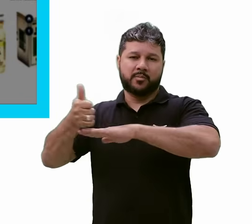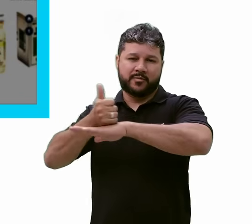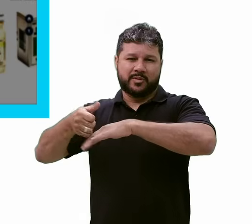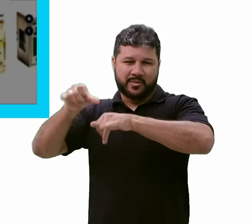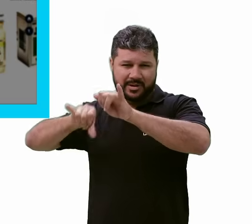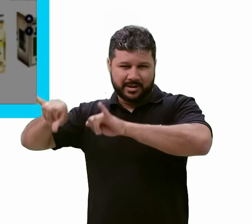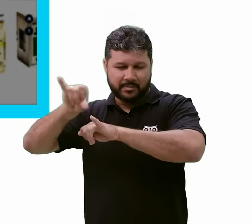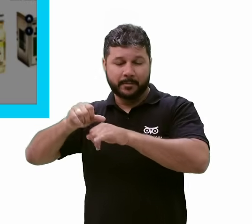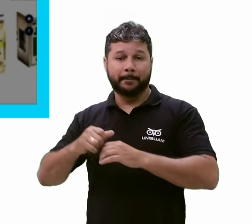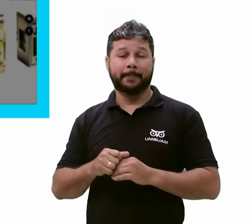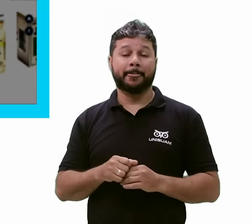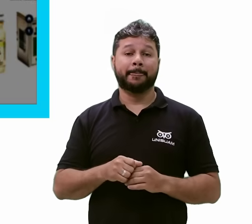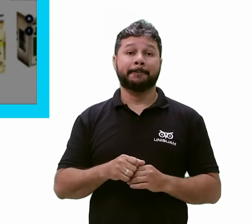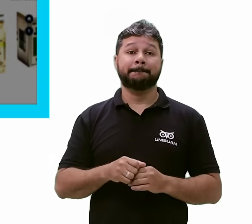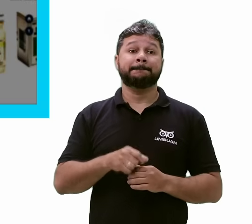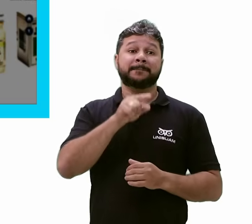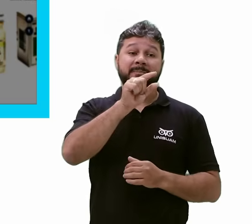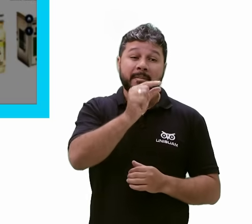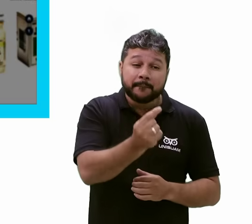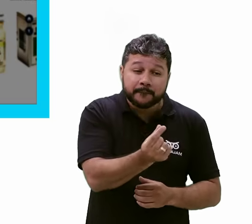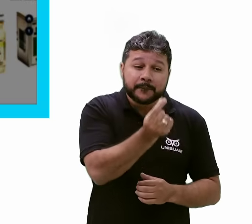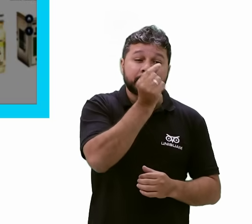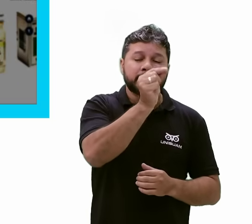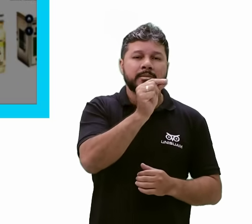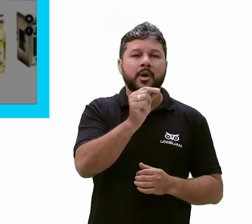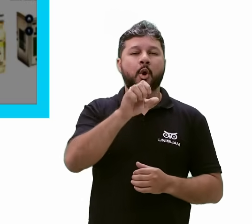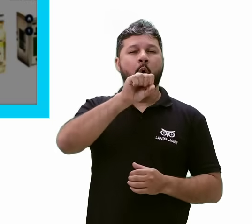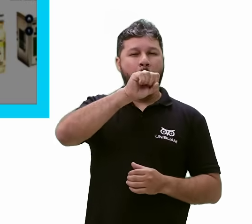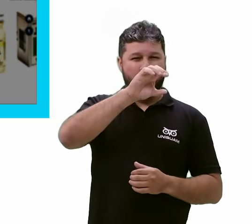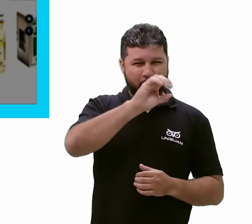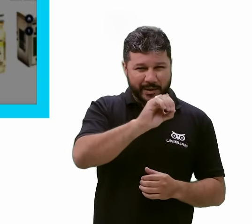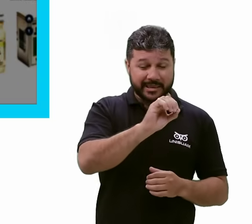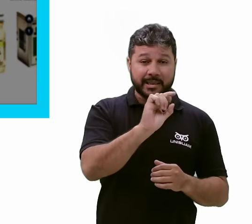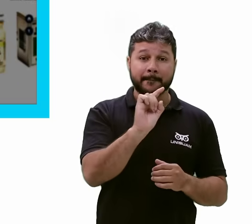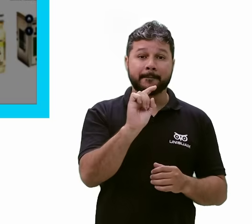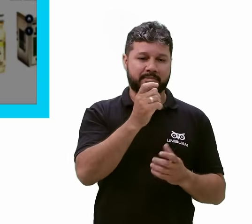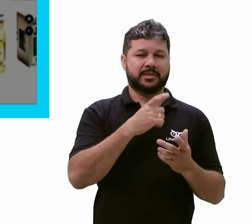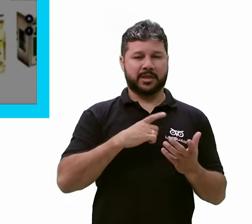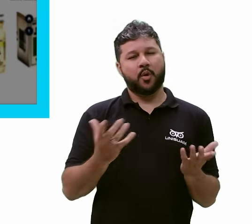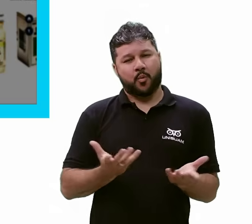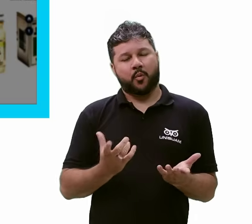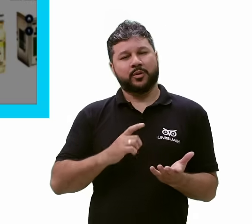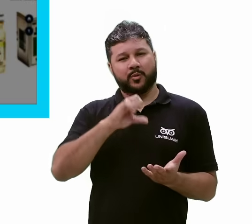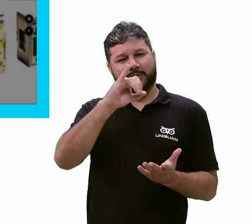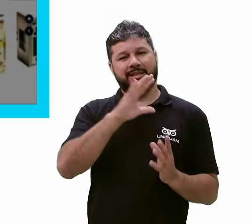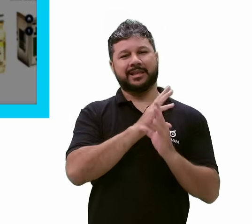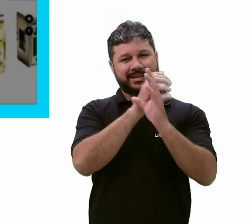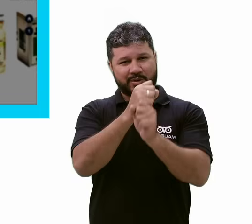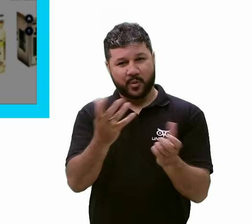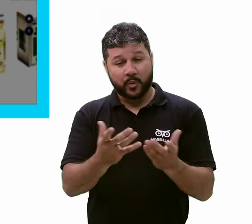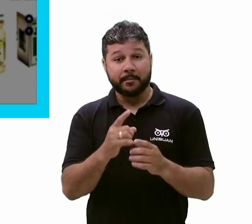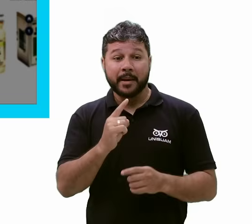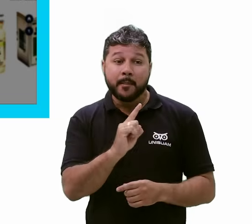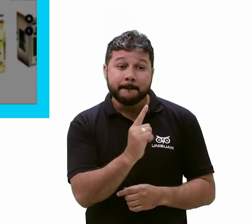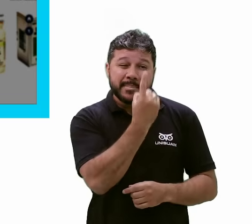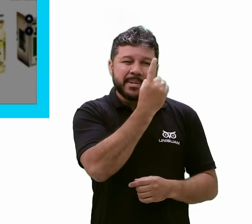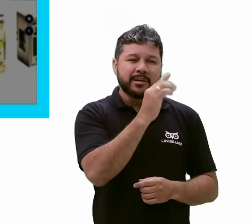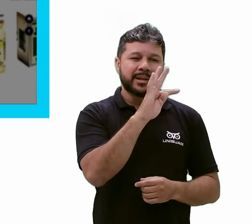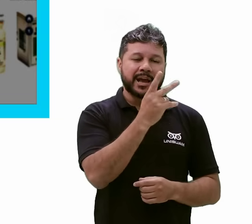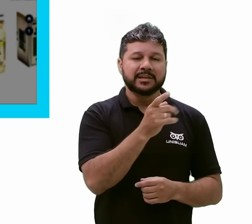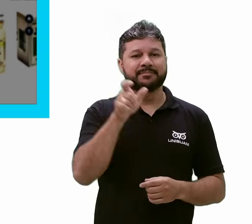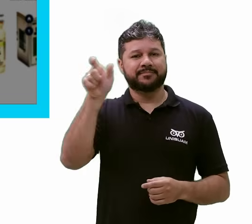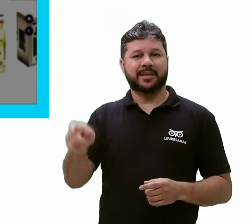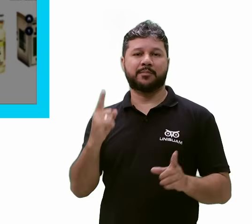né? E aí, essa foi a primeira substância das 80 substâncias canabinoides que a gente sabe hoje. Essa foi a primeira descoberta